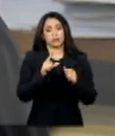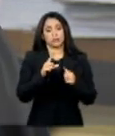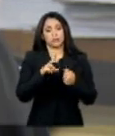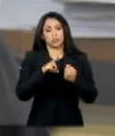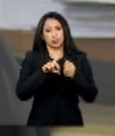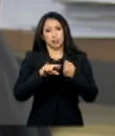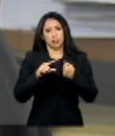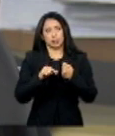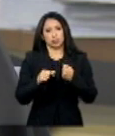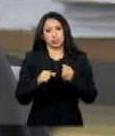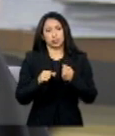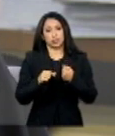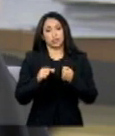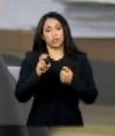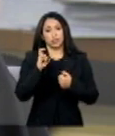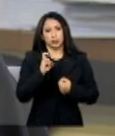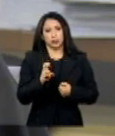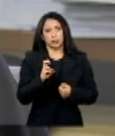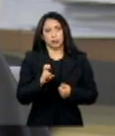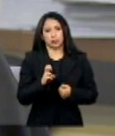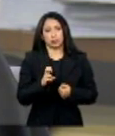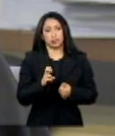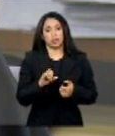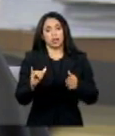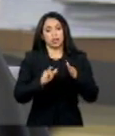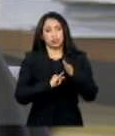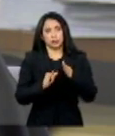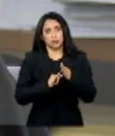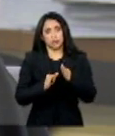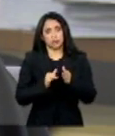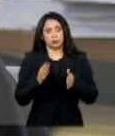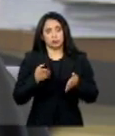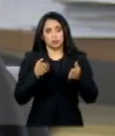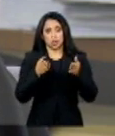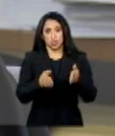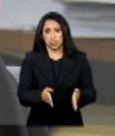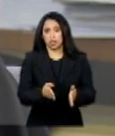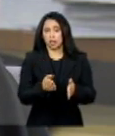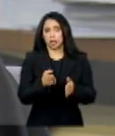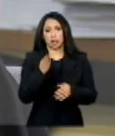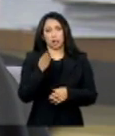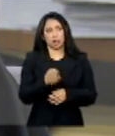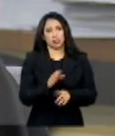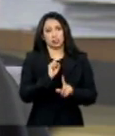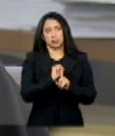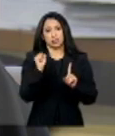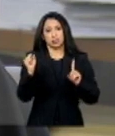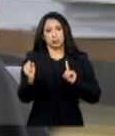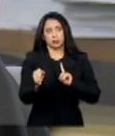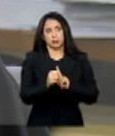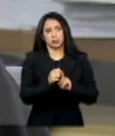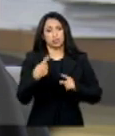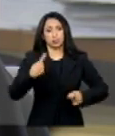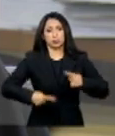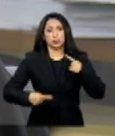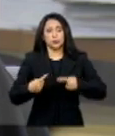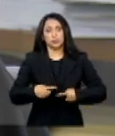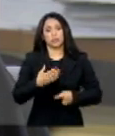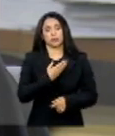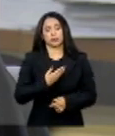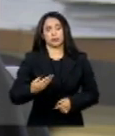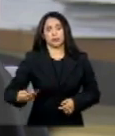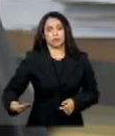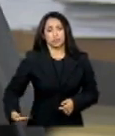trata se de um órgão que permite a participação direta da sociedade na implementação das políticas públicas definidas